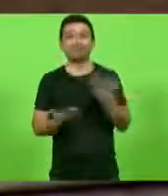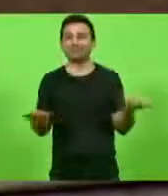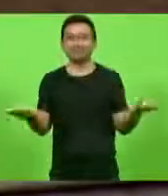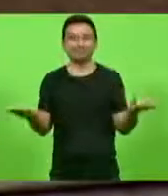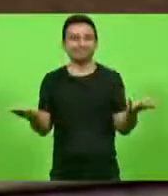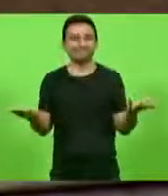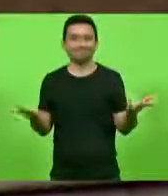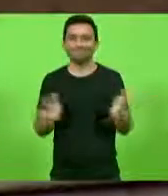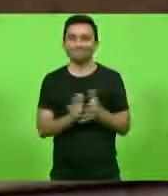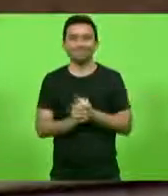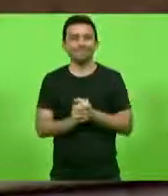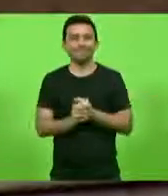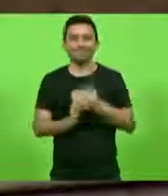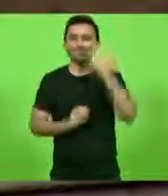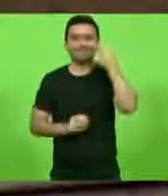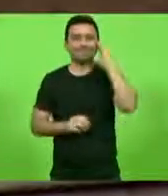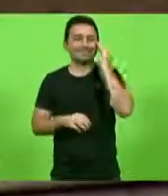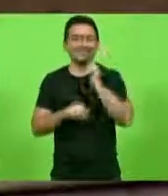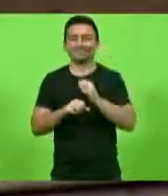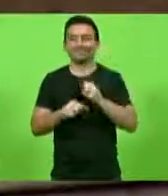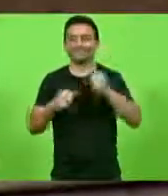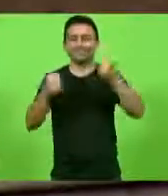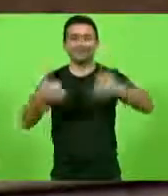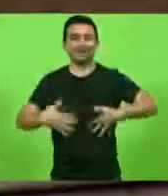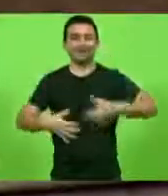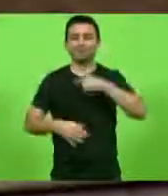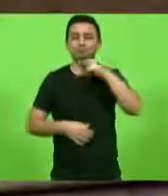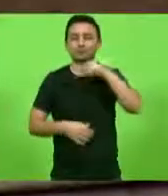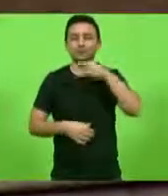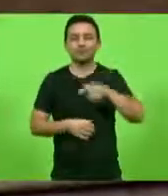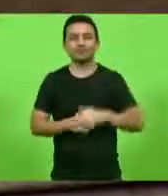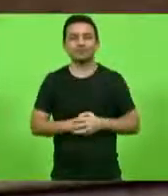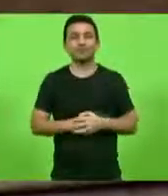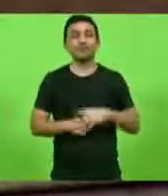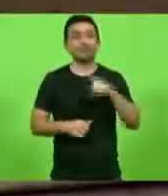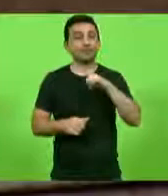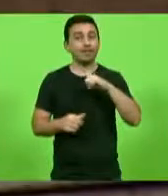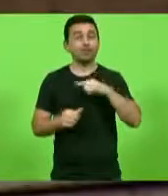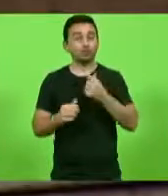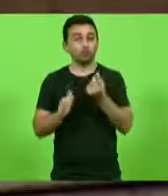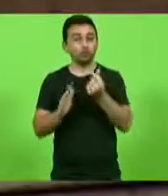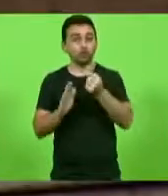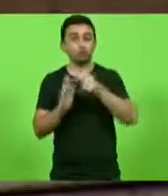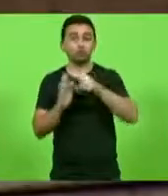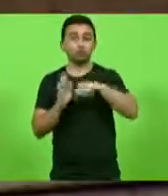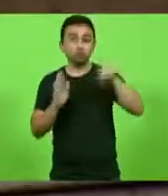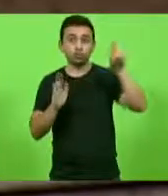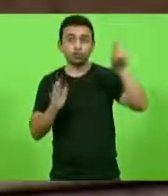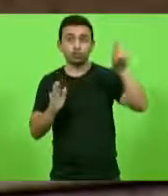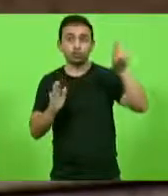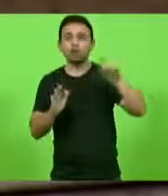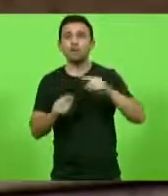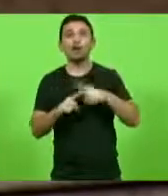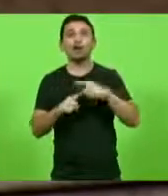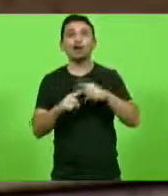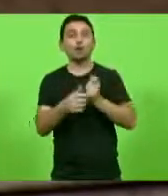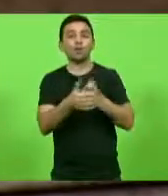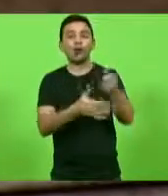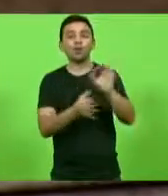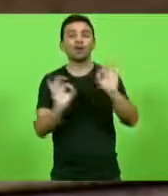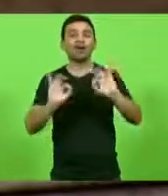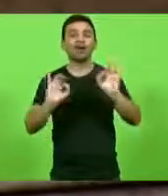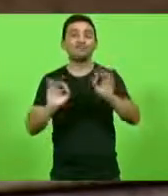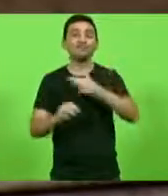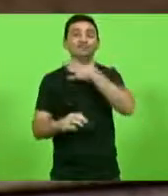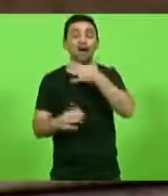coisas que ninguém explica. Então, tivemos um superávit momentâneo, entretanto, foi só porque a gente não pagou a dívida. Esse